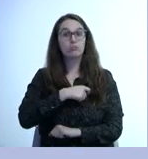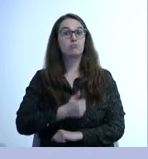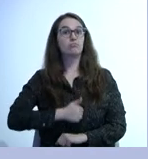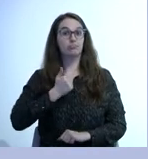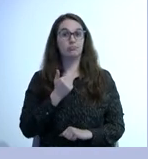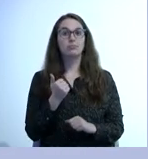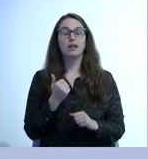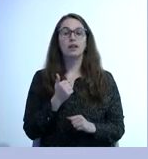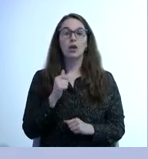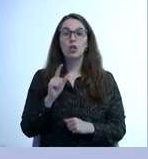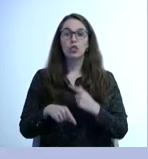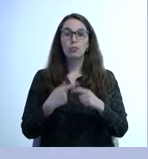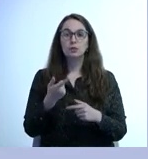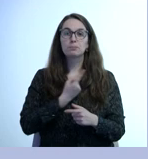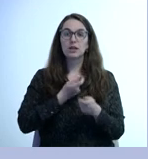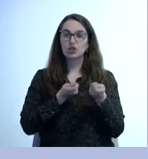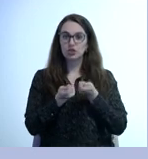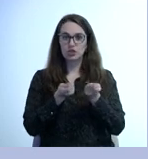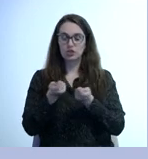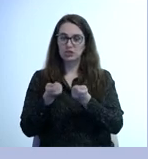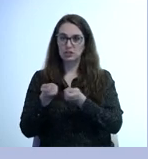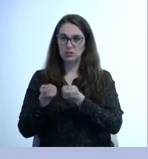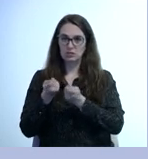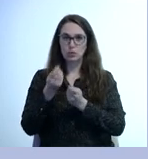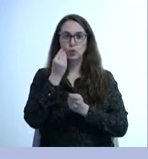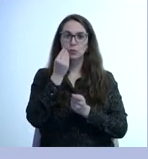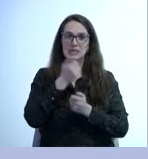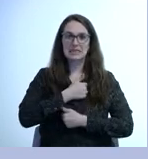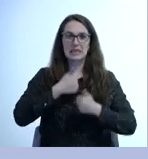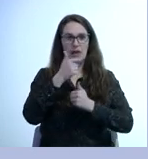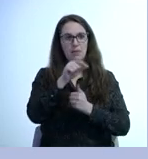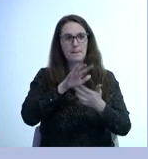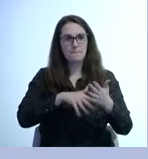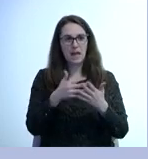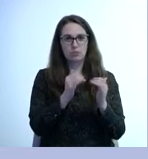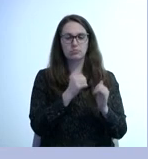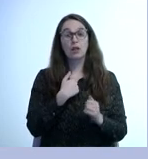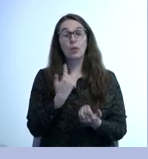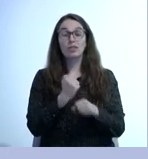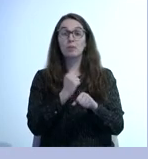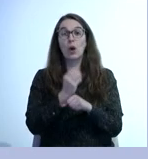encargo depois de gerir, fazer a gestão urbanística desse plano. Revezávamos,